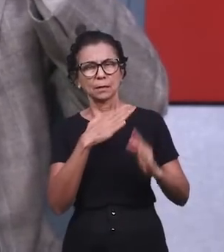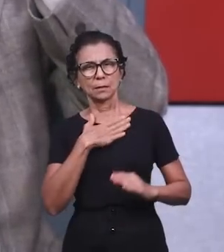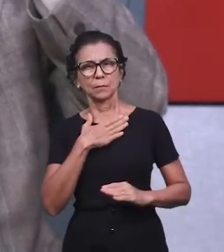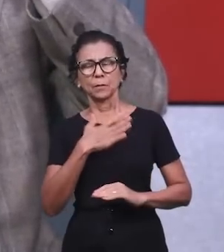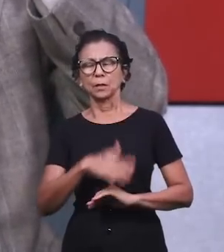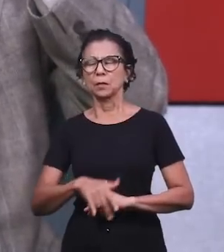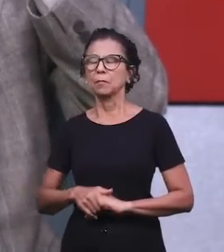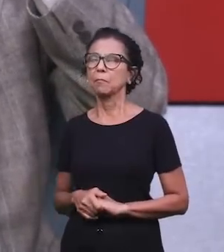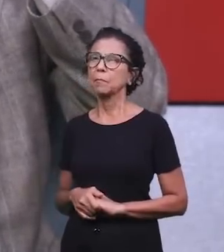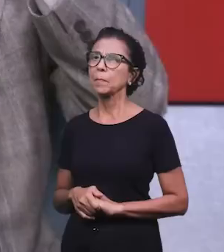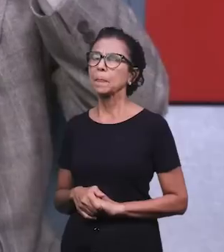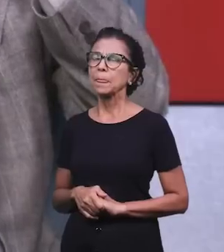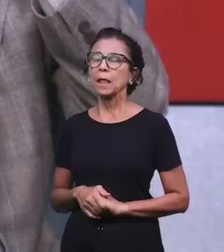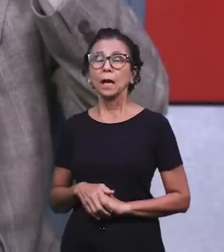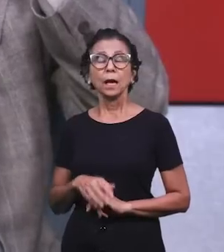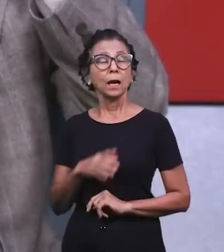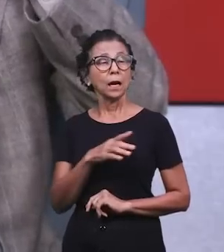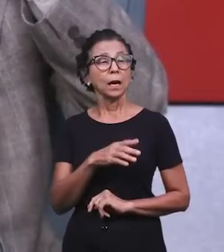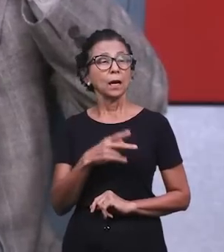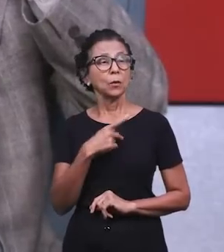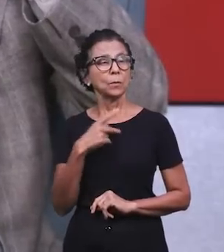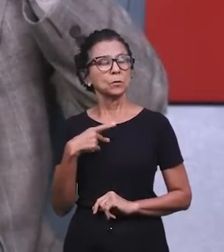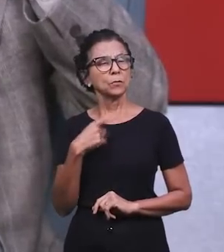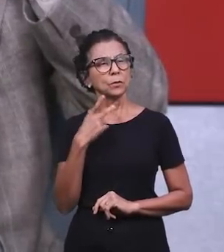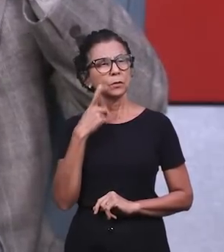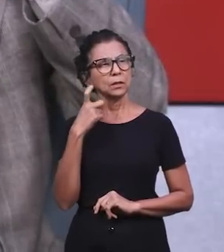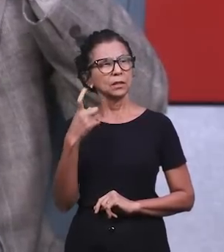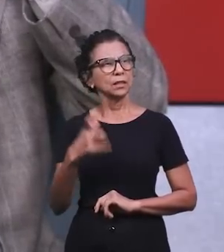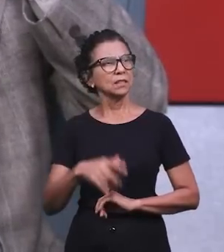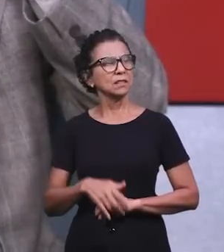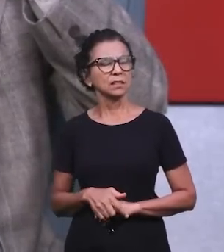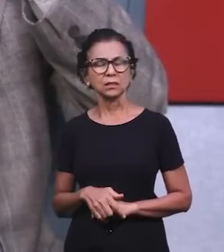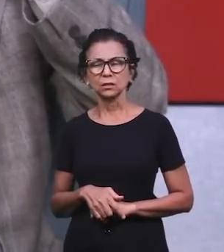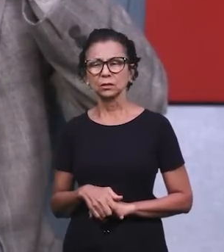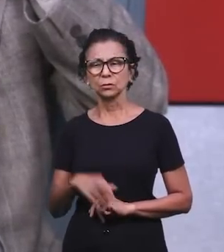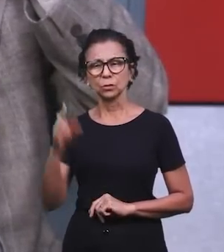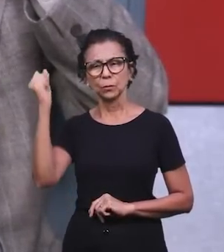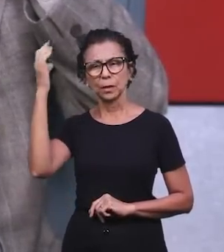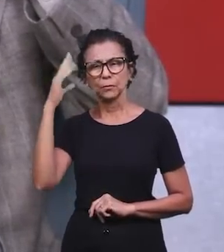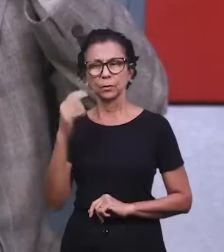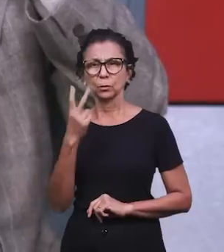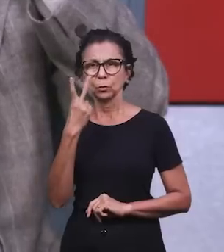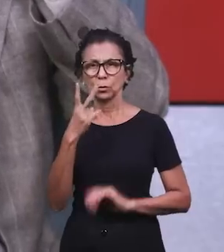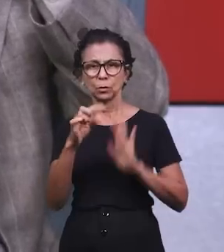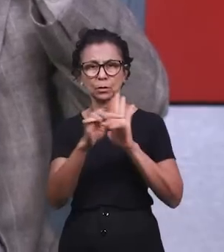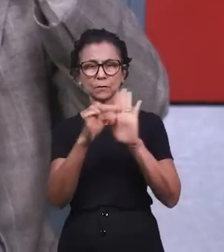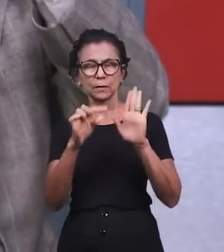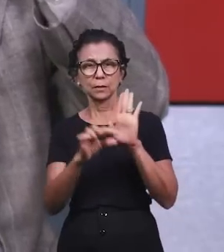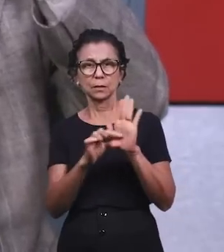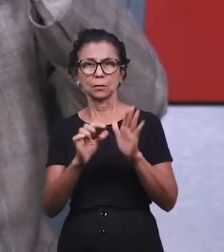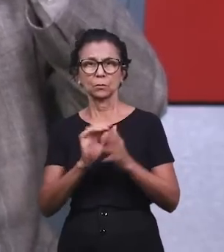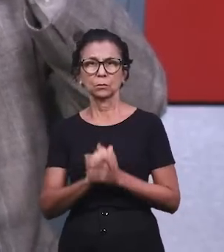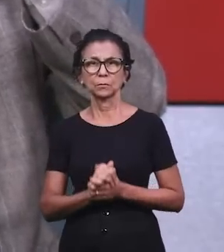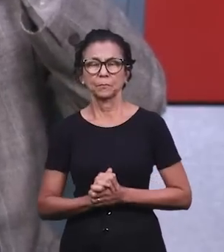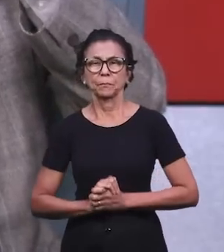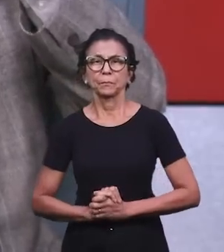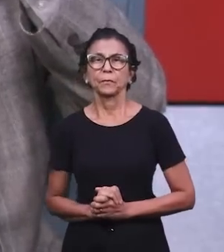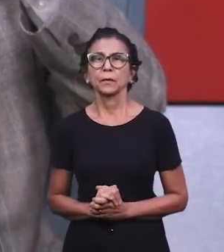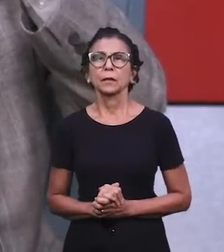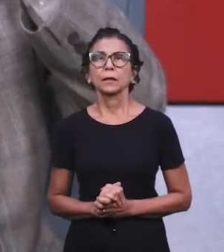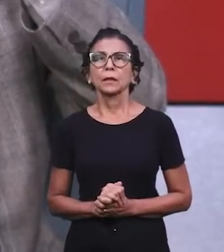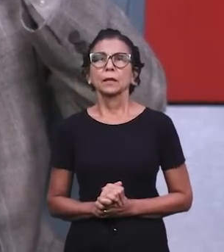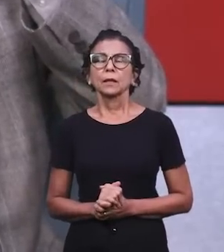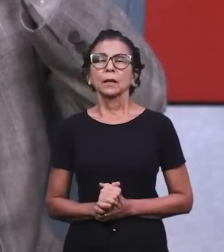versículos. Quando o Antônio Carlos foi à frente da igreja e entregou a mensagem com os 2 versículos, os 2 versículos eram aquilo que a irmã tinha